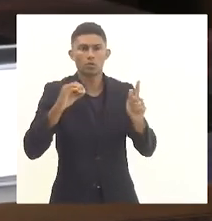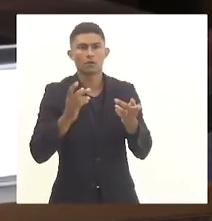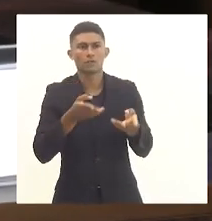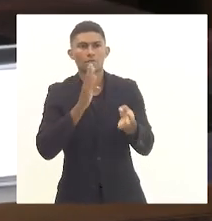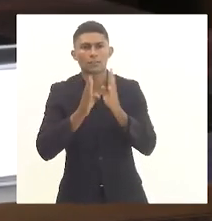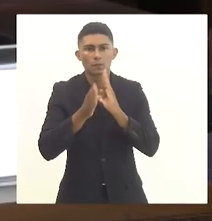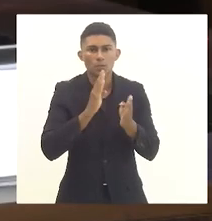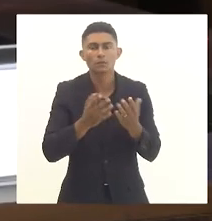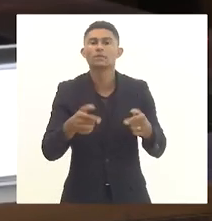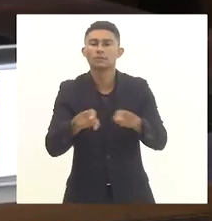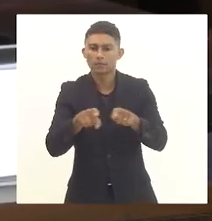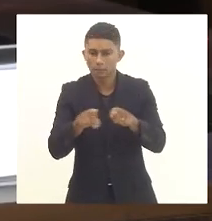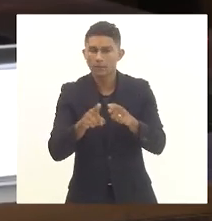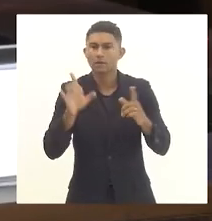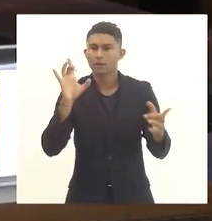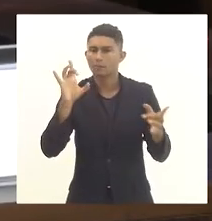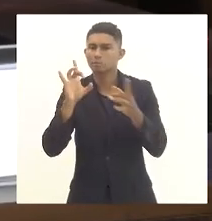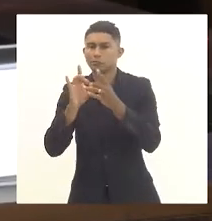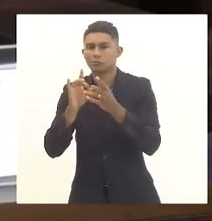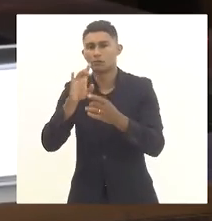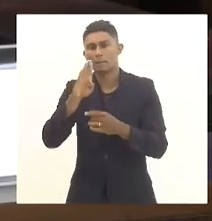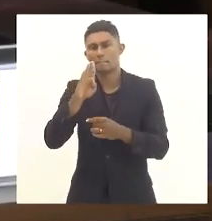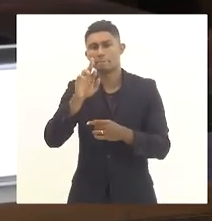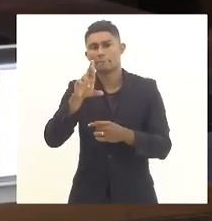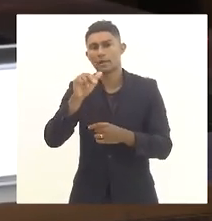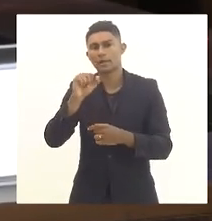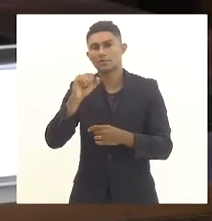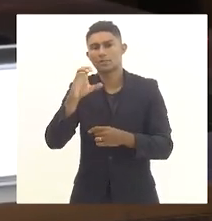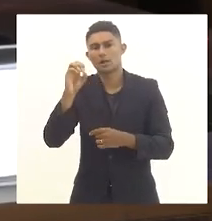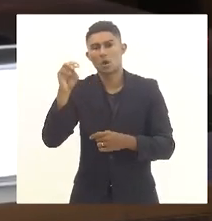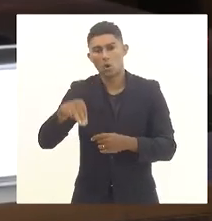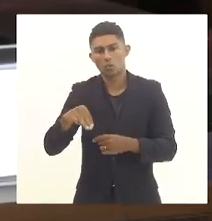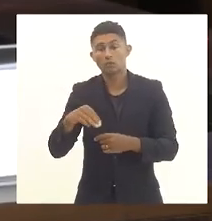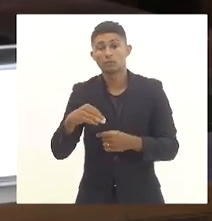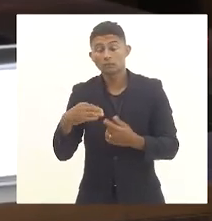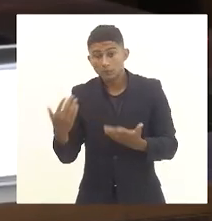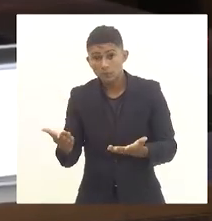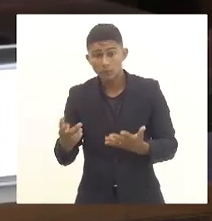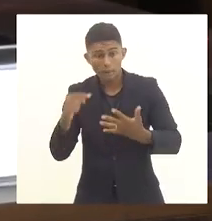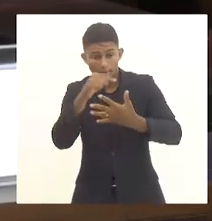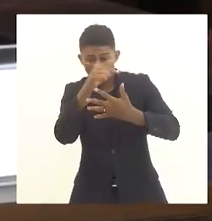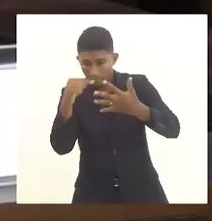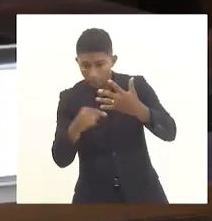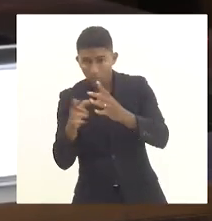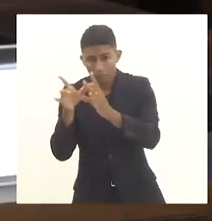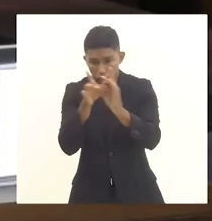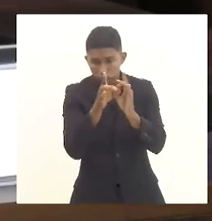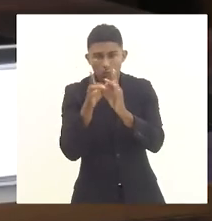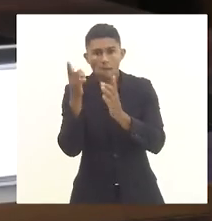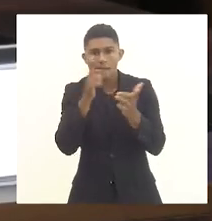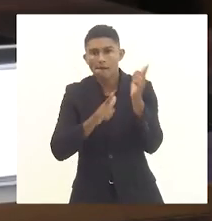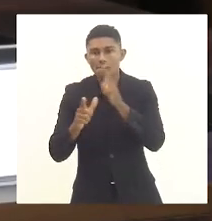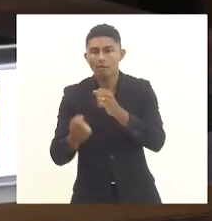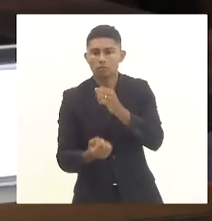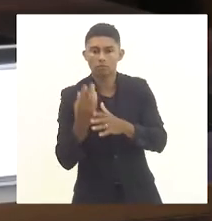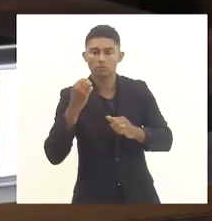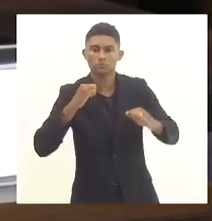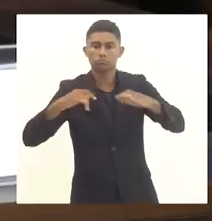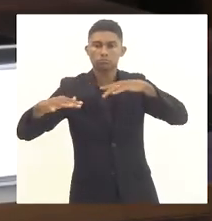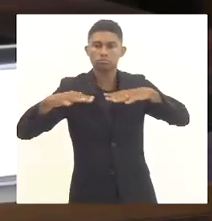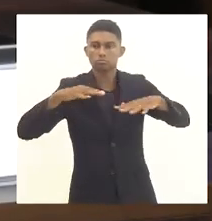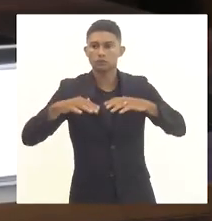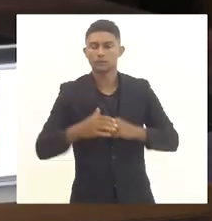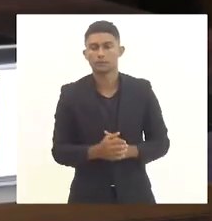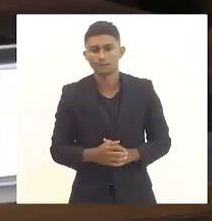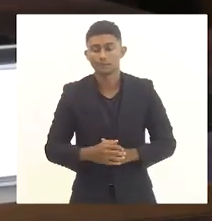são associados no Brasil da Brascom. Então, com esse time, nós fundamos esse programa. Pode passar o slide, por favor. E aí nós